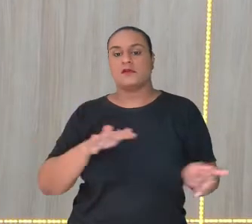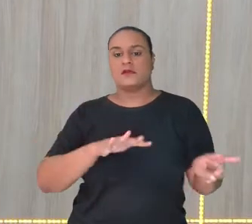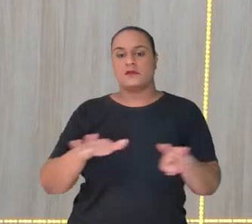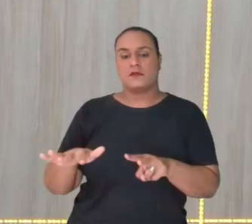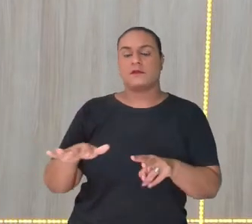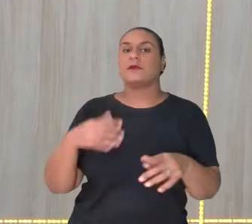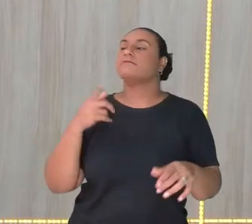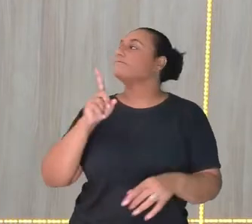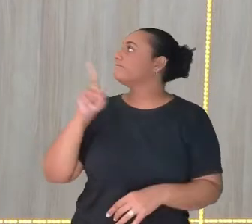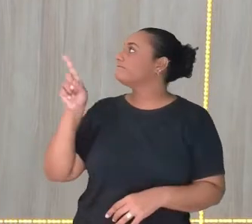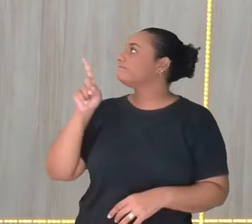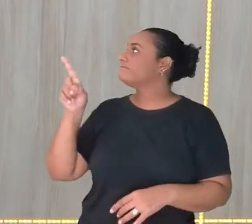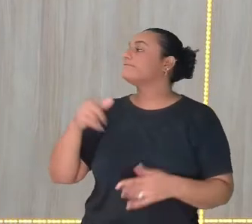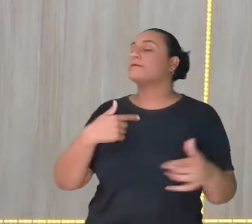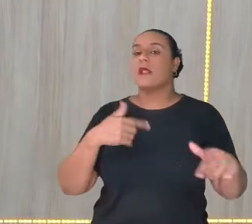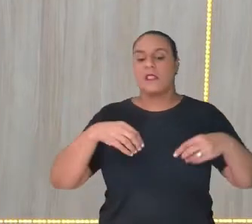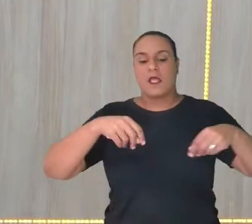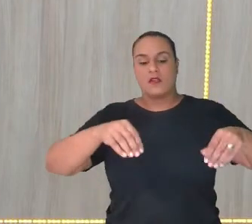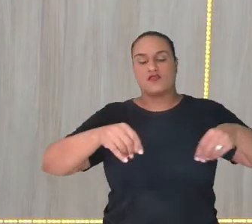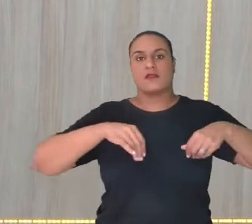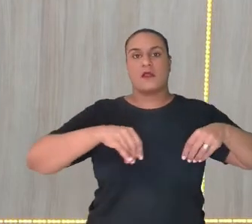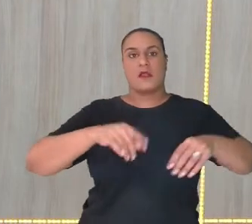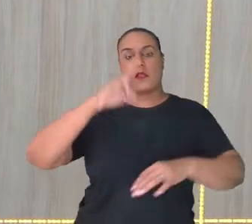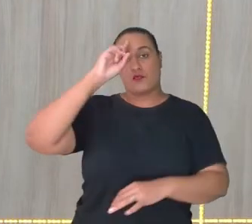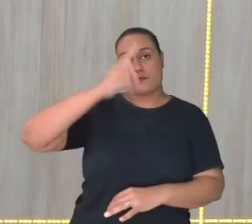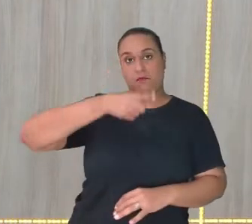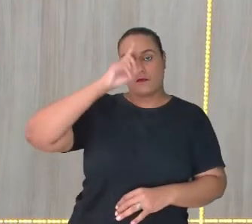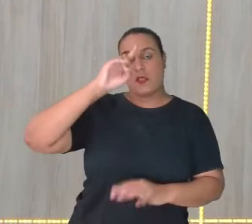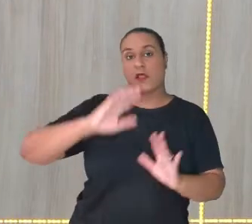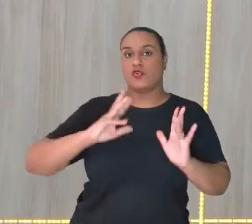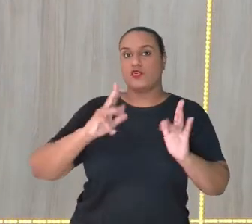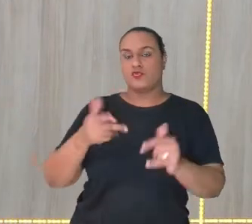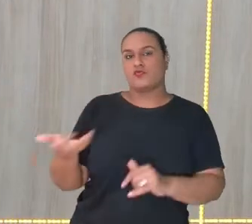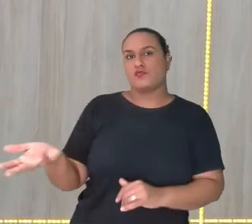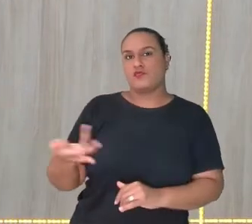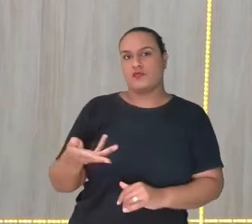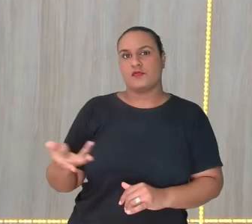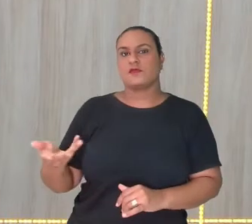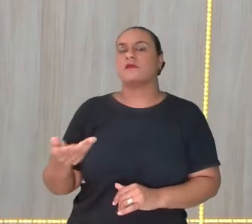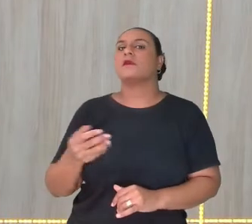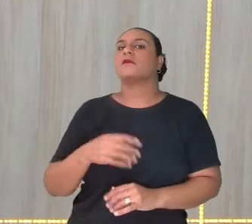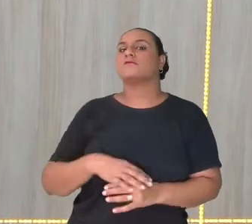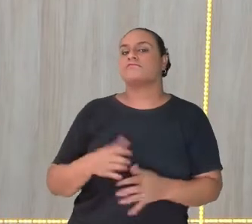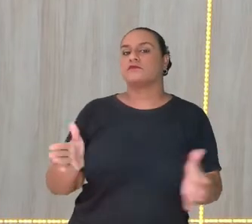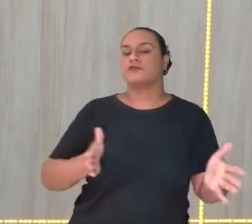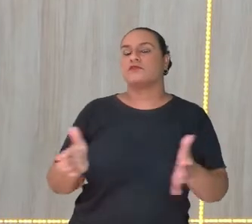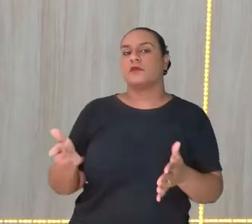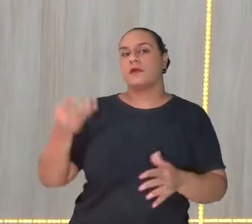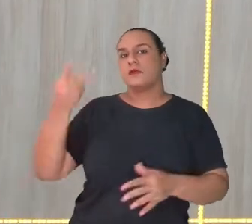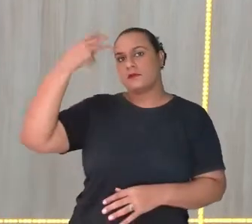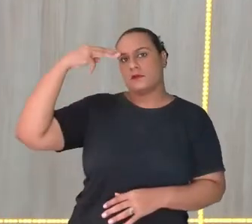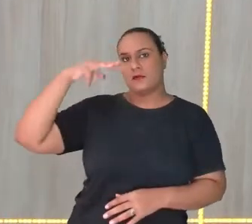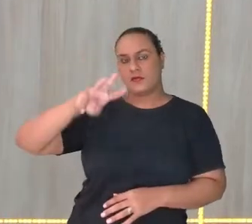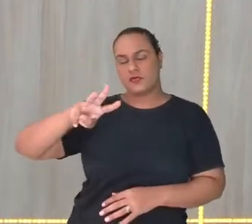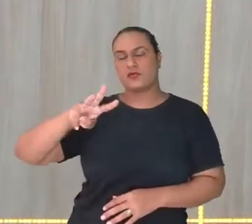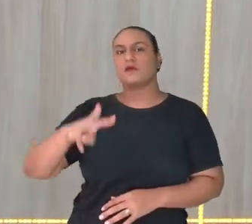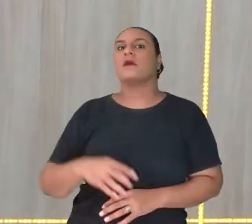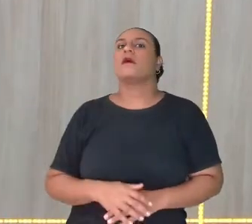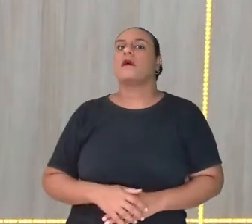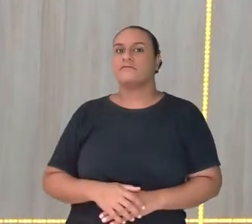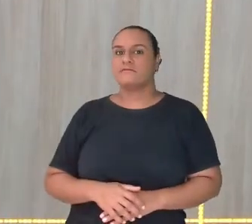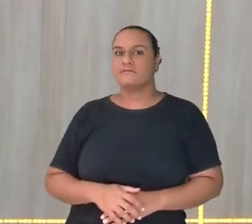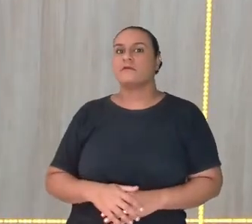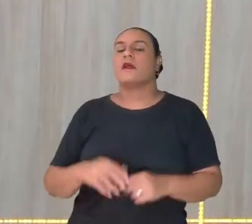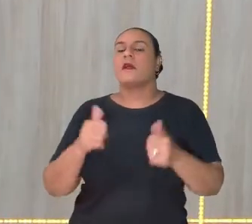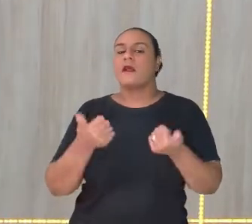do Senhor. Então, tudo que eles produziam durante esses 3 dias nas terras do Senhor,